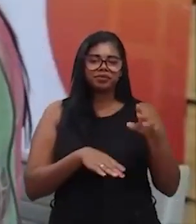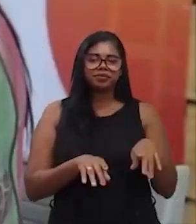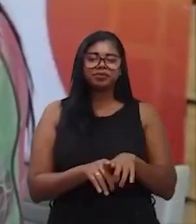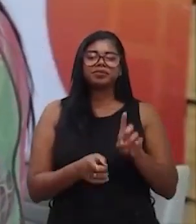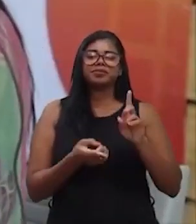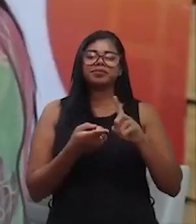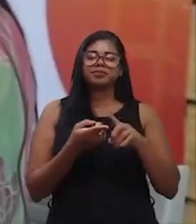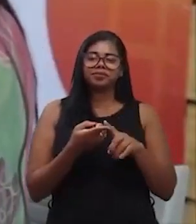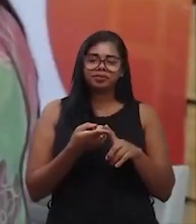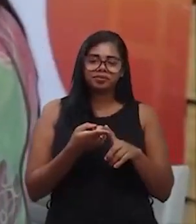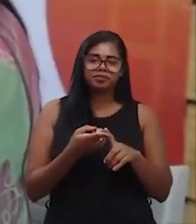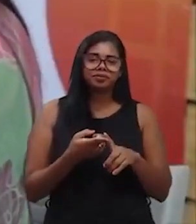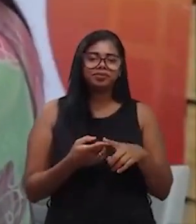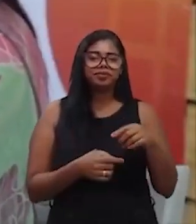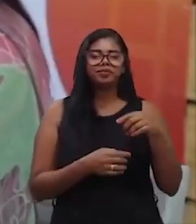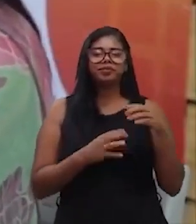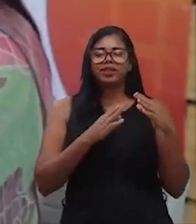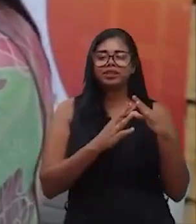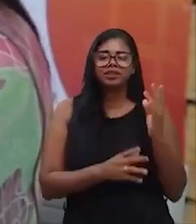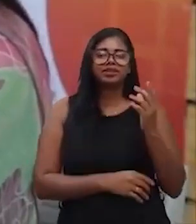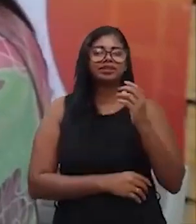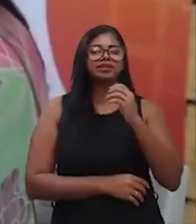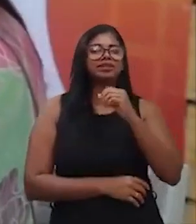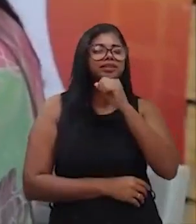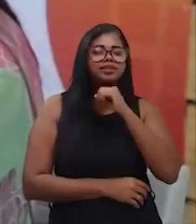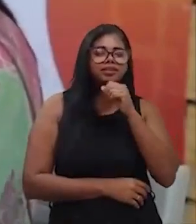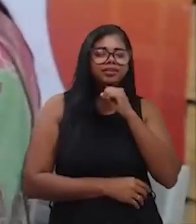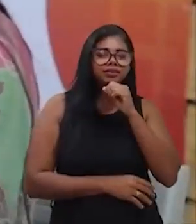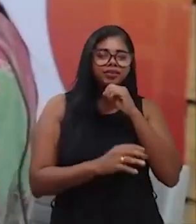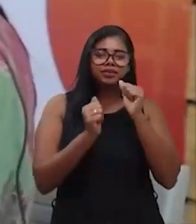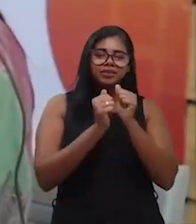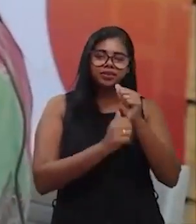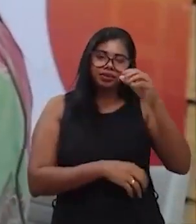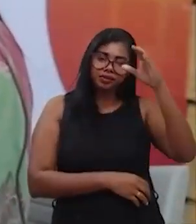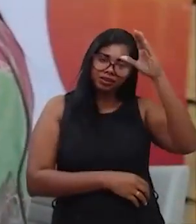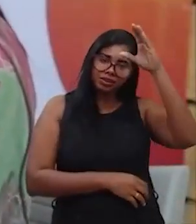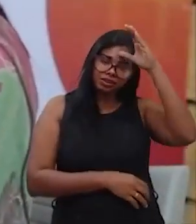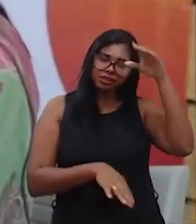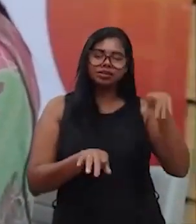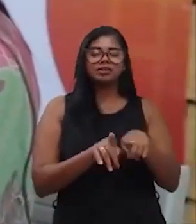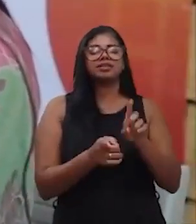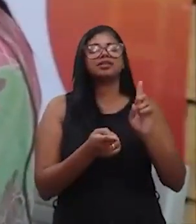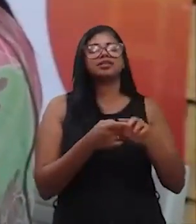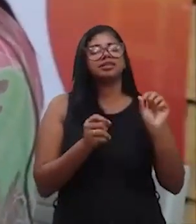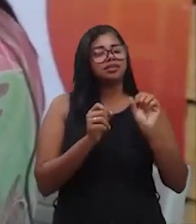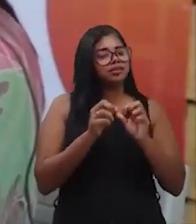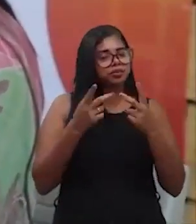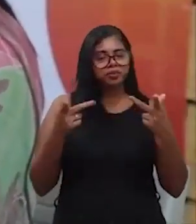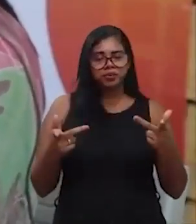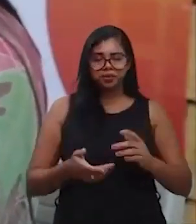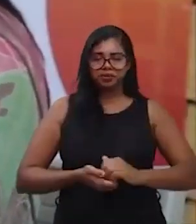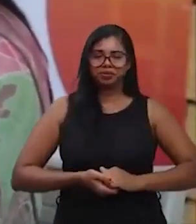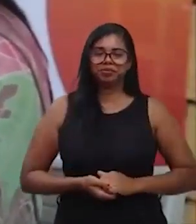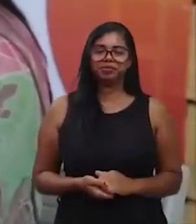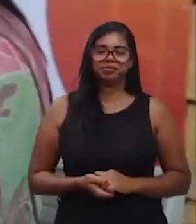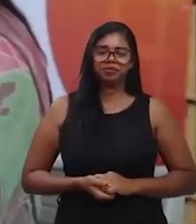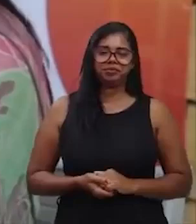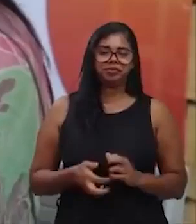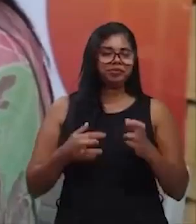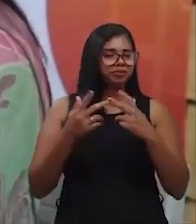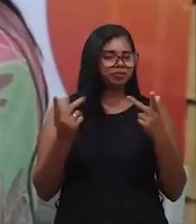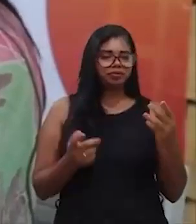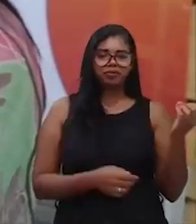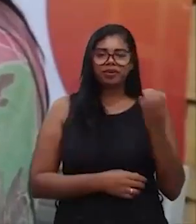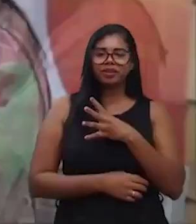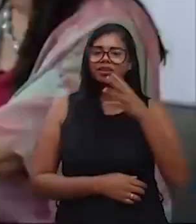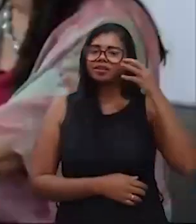quando eu vou na casa de minha avó e que encontro com elas, sempre minha tia, especialmente tia Aninha, está fazendo alguma coisa, né? Alguma coisa